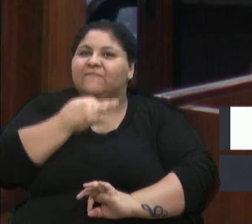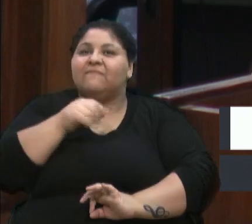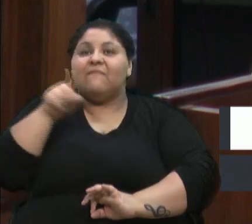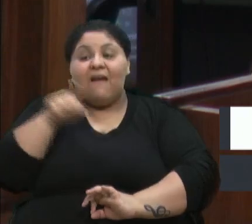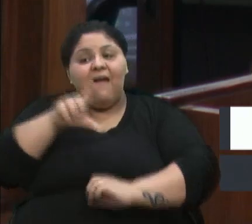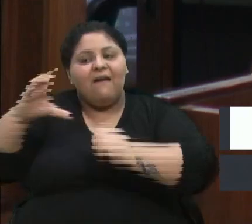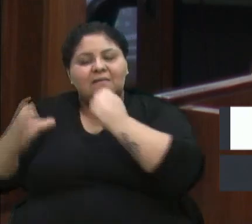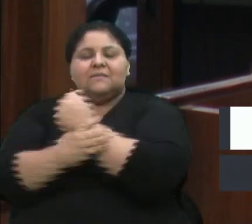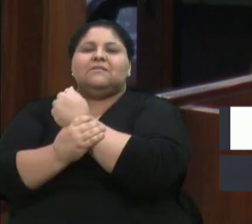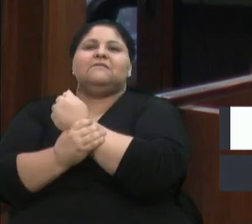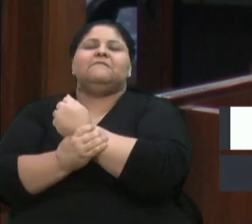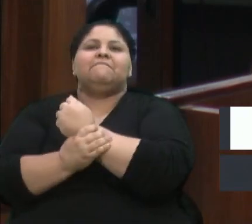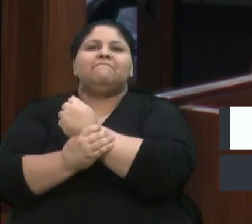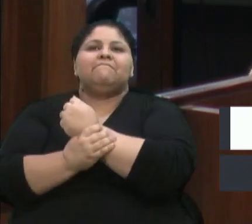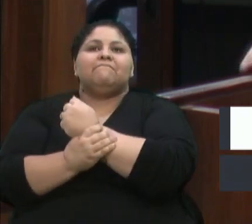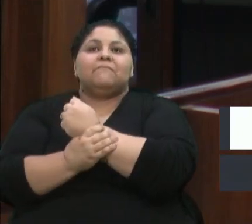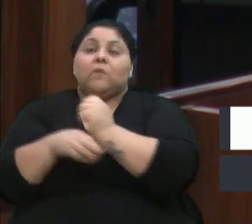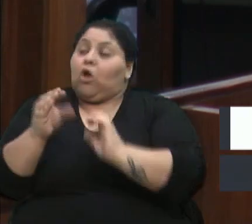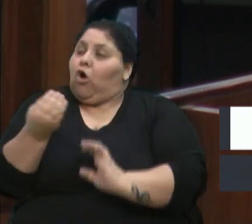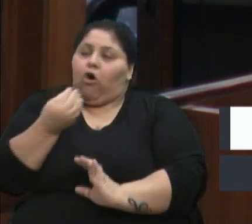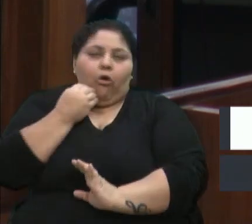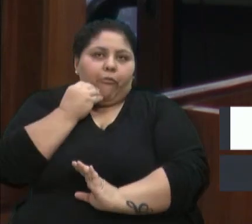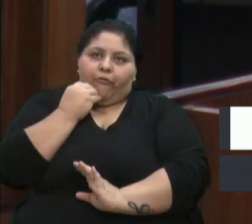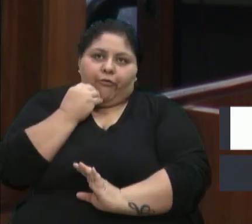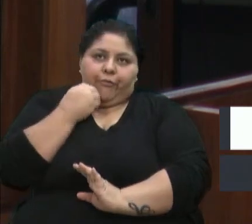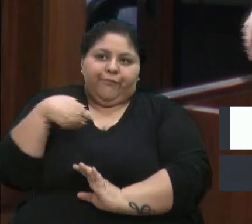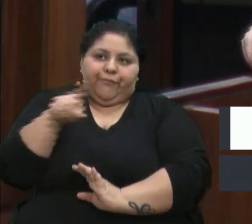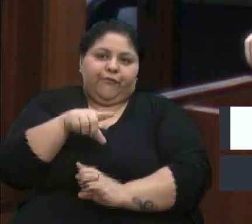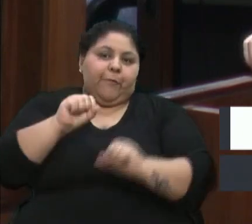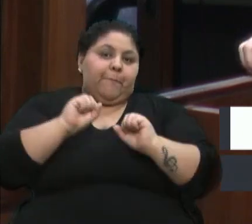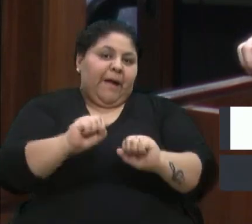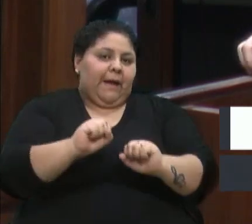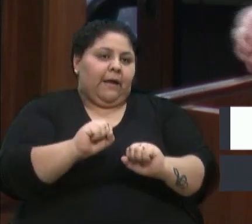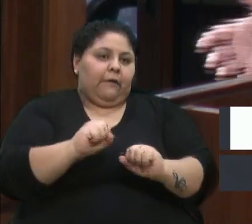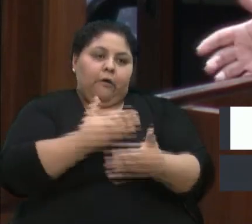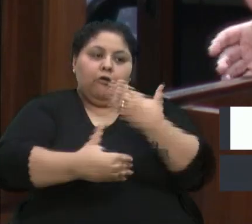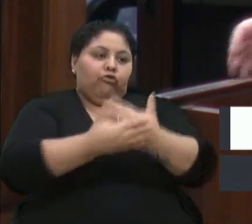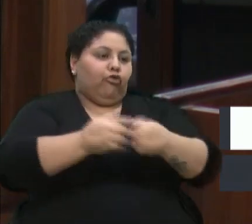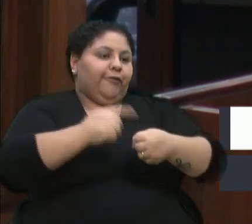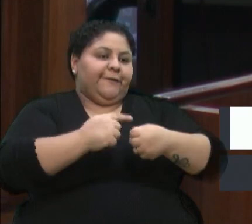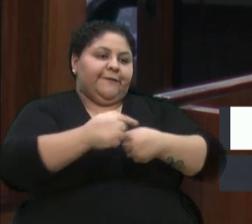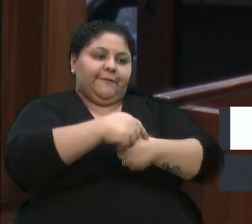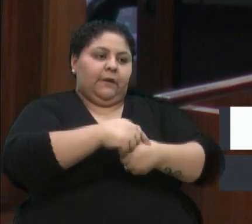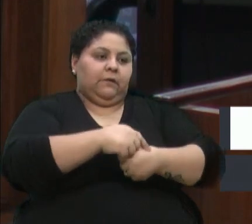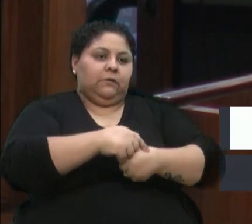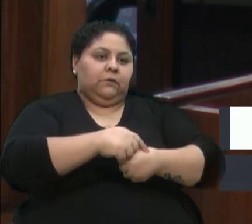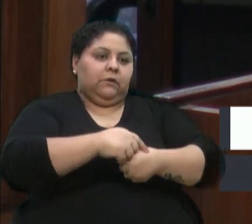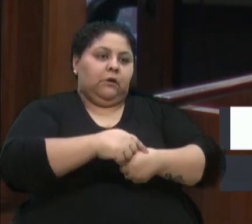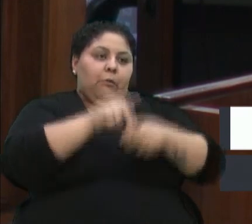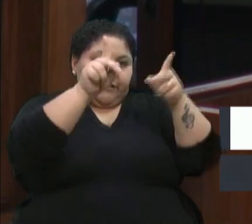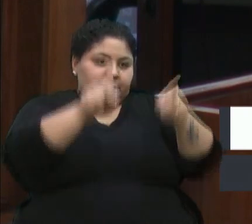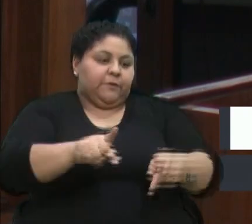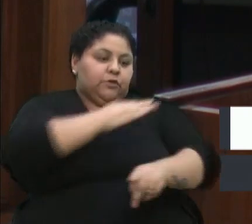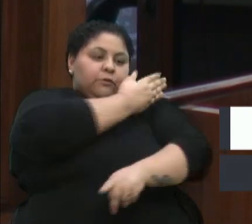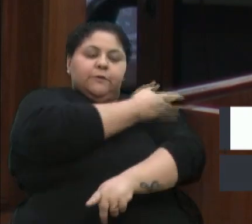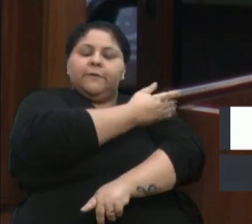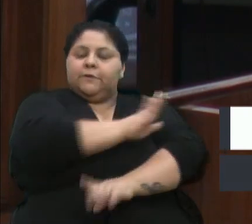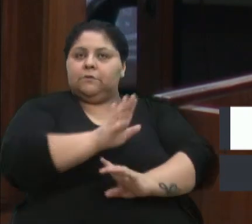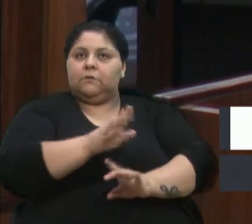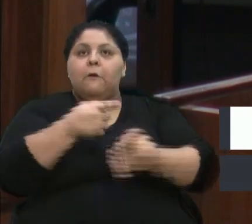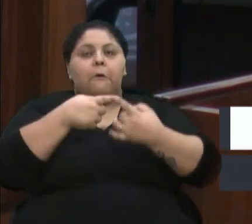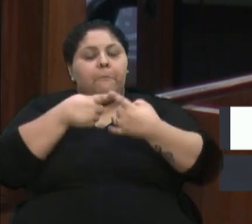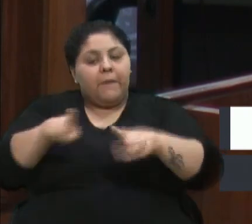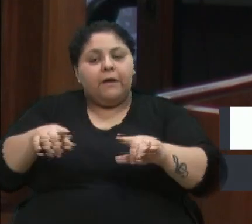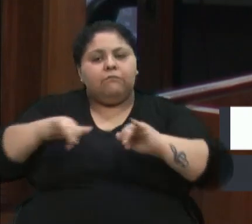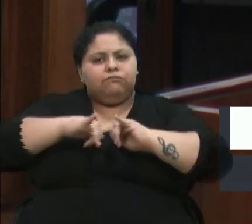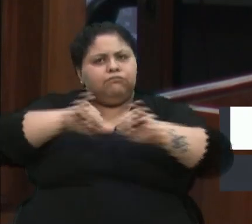segurança. E é óbvio que tu não vai parar toda a cidade, todos os dias, para todo mundo treinar, mas campanhas